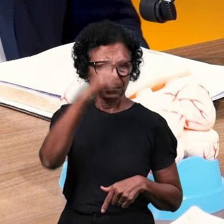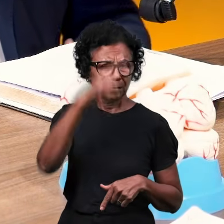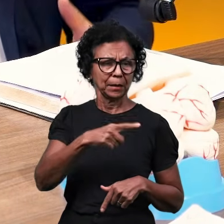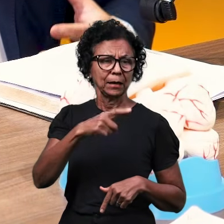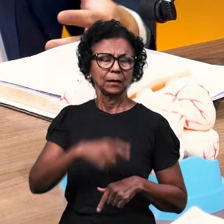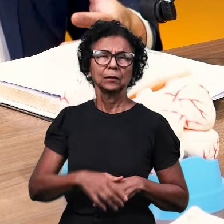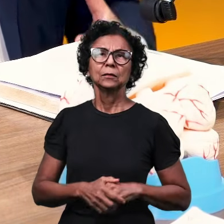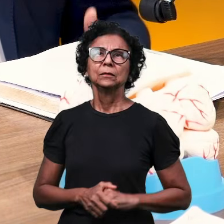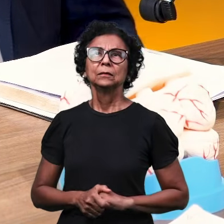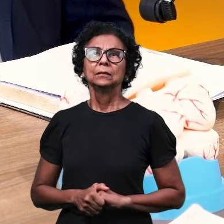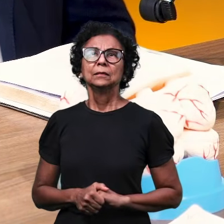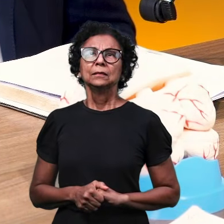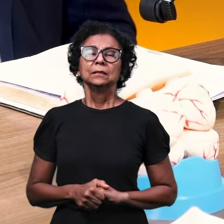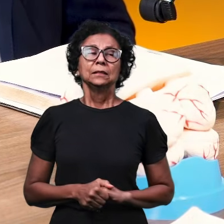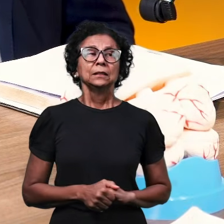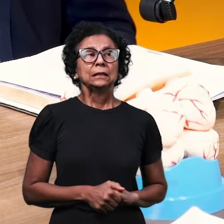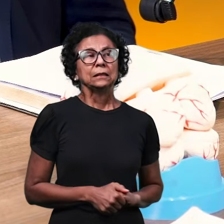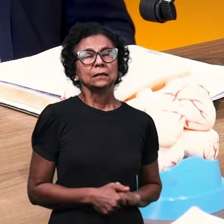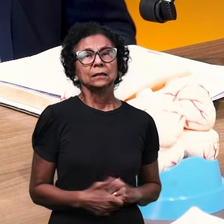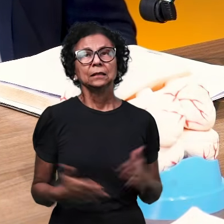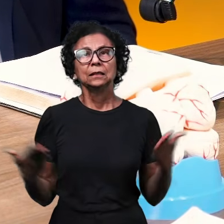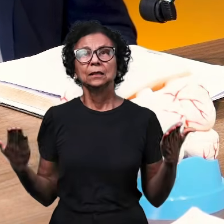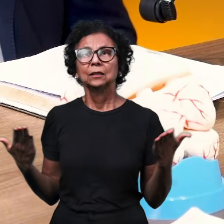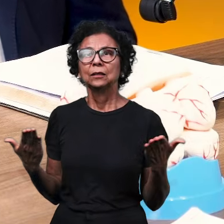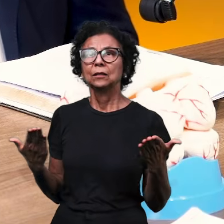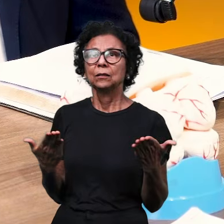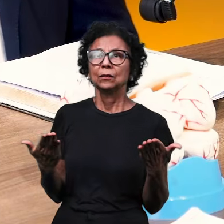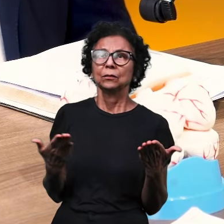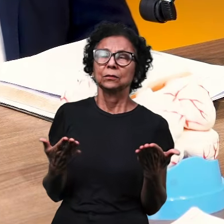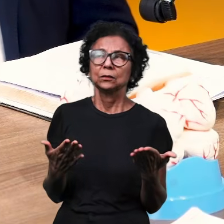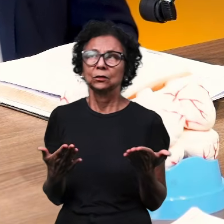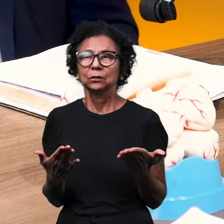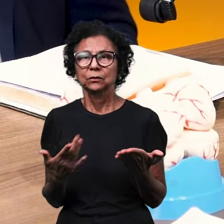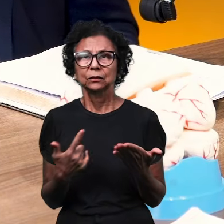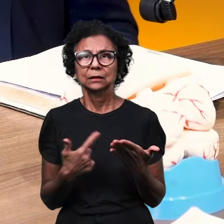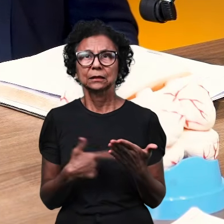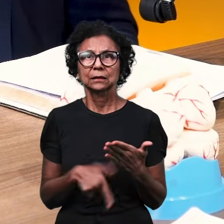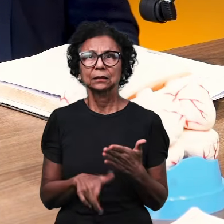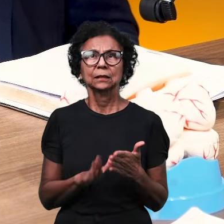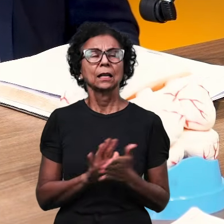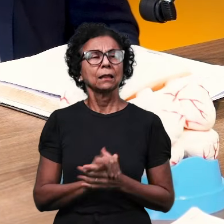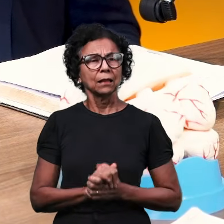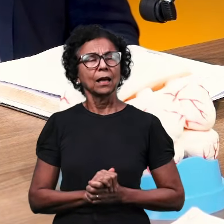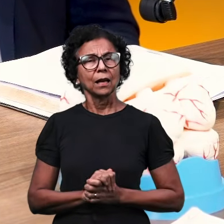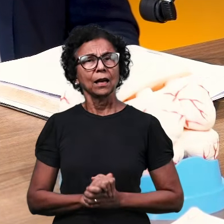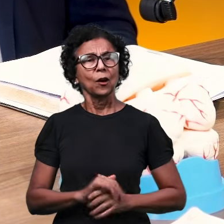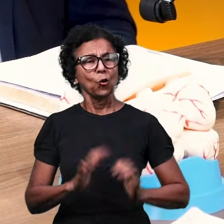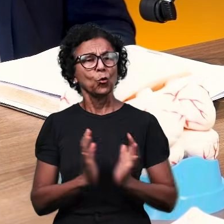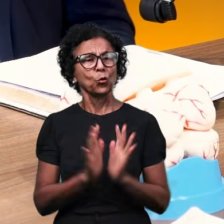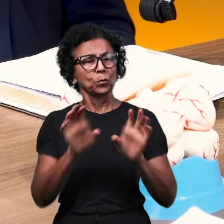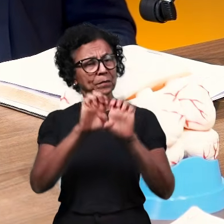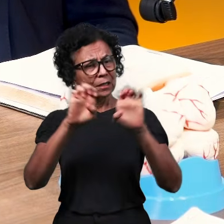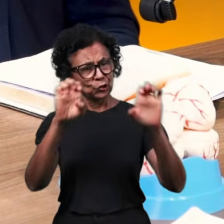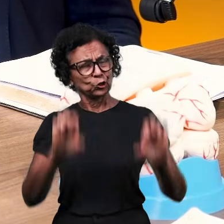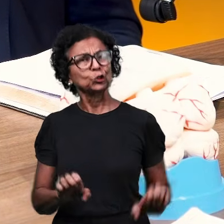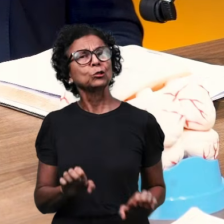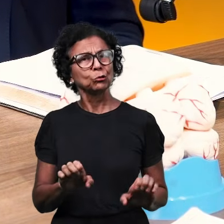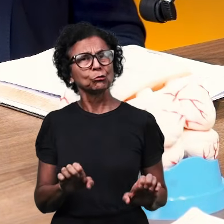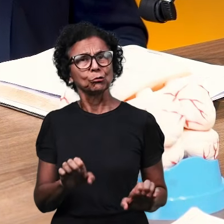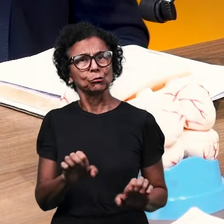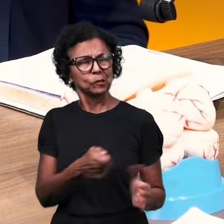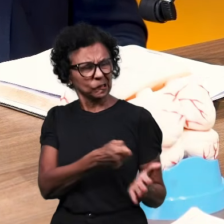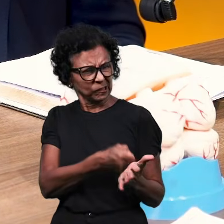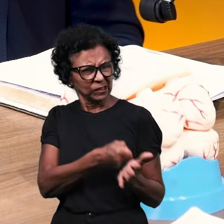E aí você cria um grupo com estrutura para aguentar pressão, para você